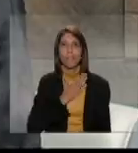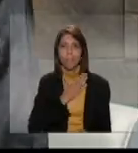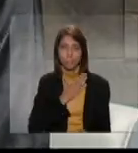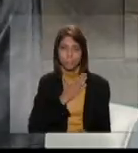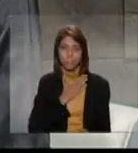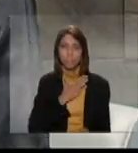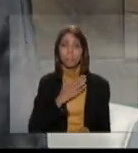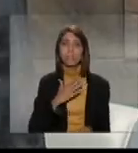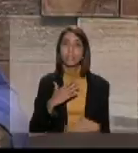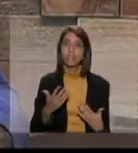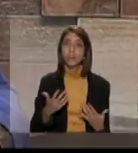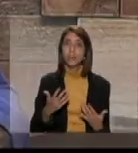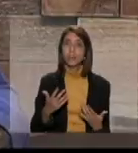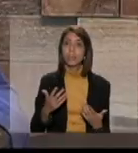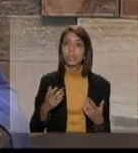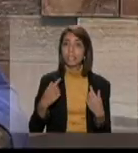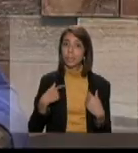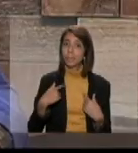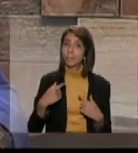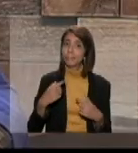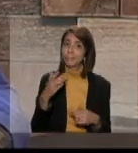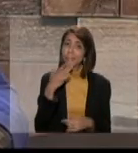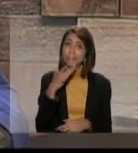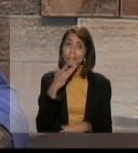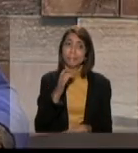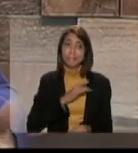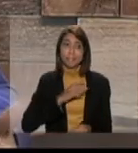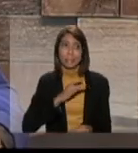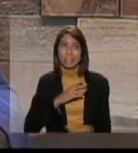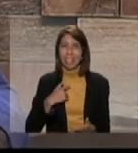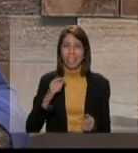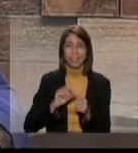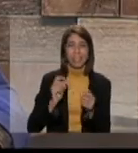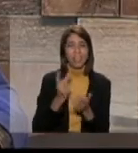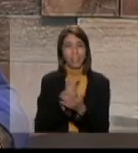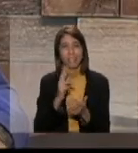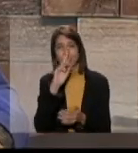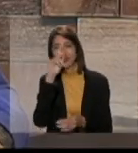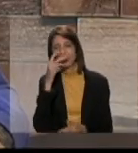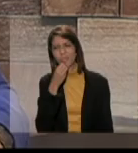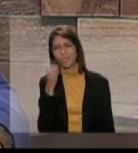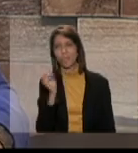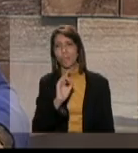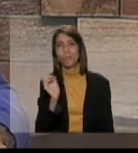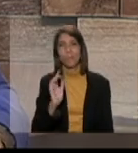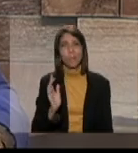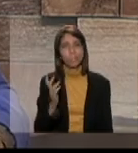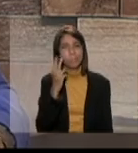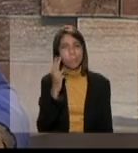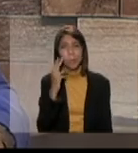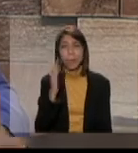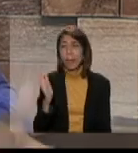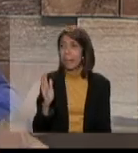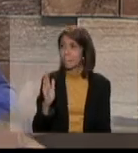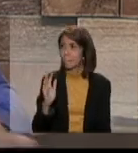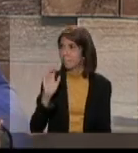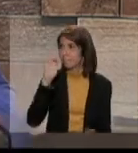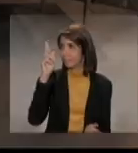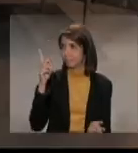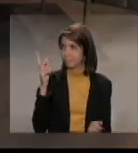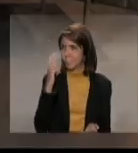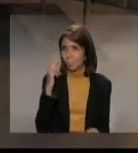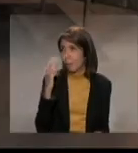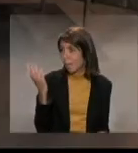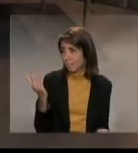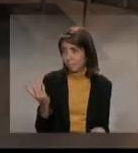gosto muito disso entendeu então mesmo que tenha tudo certo e nunca bow entendeu mas não dá certo faz